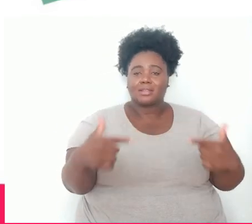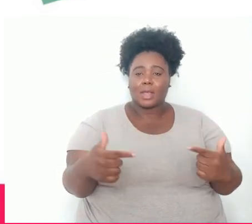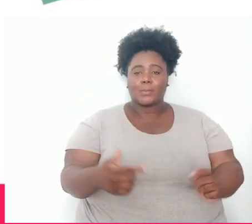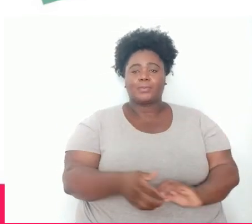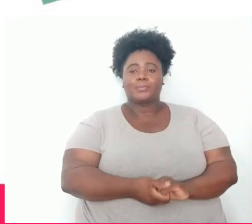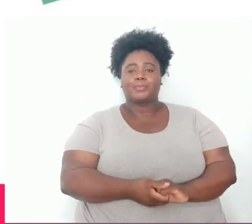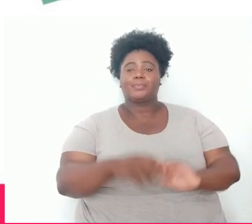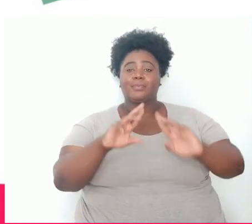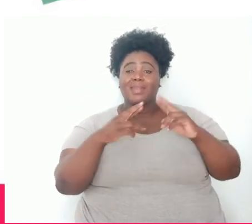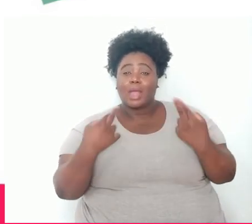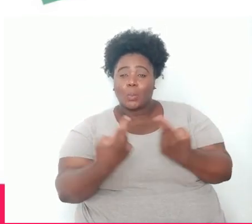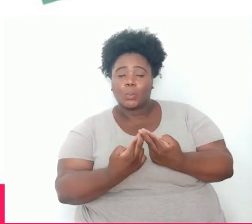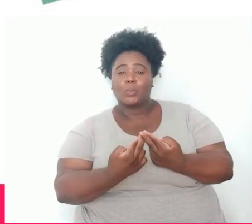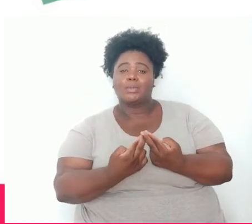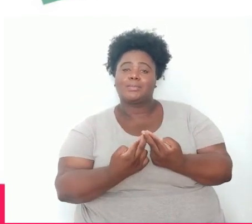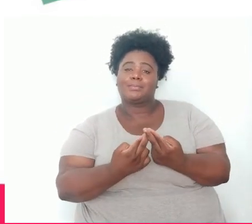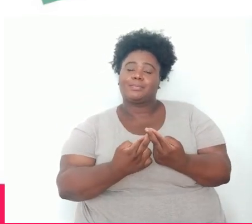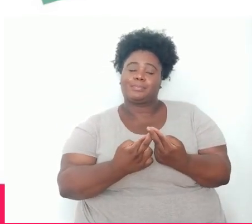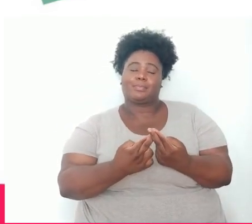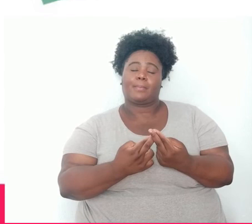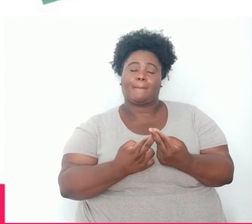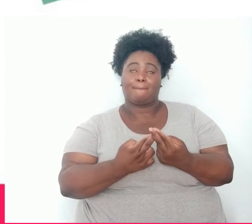as ações, que reúne